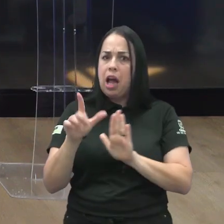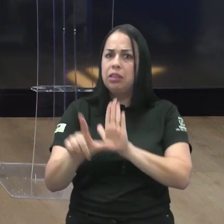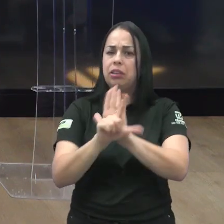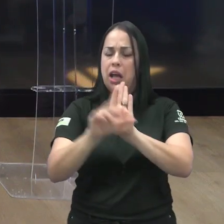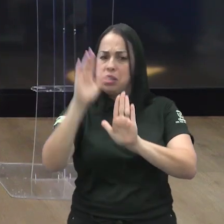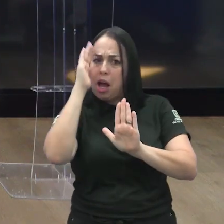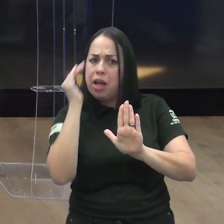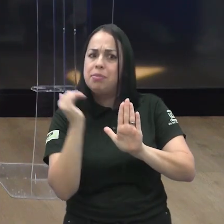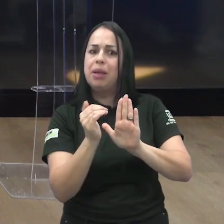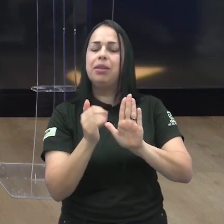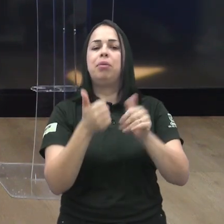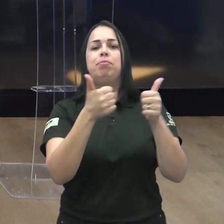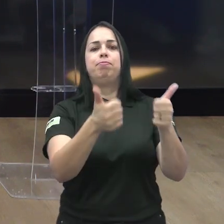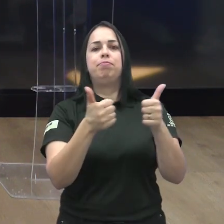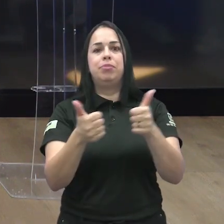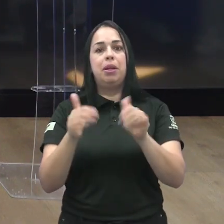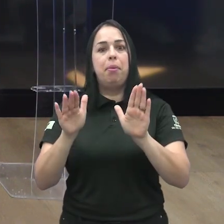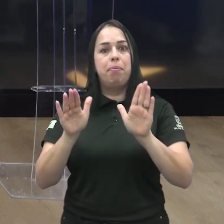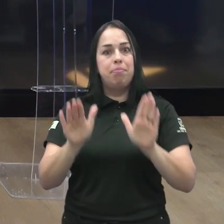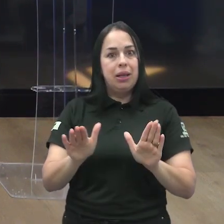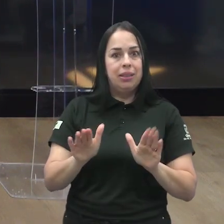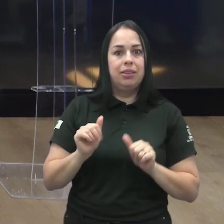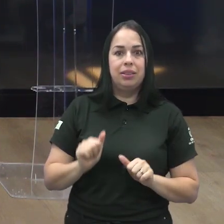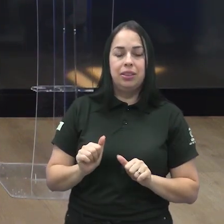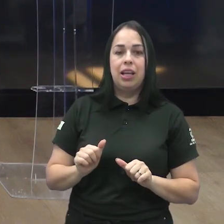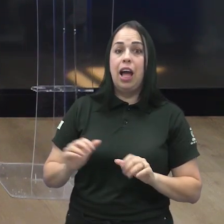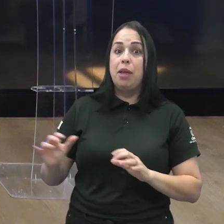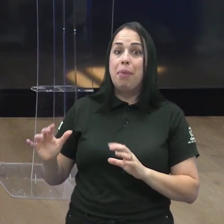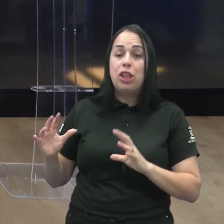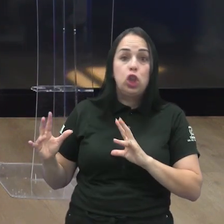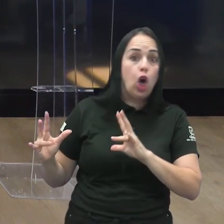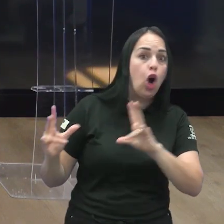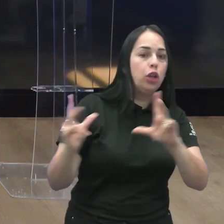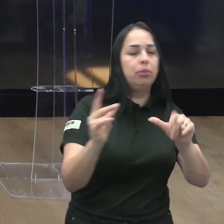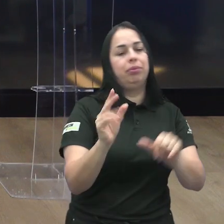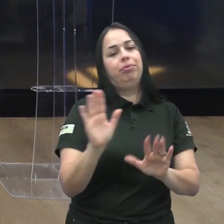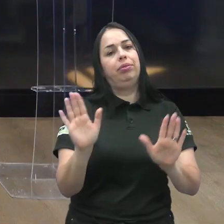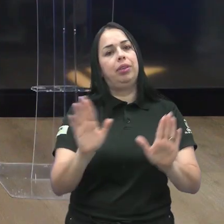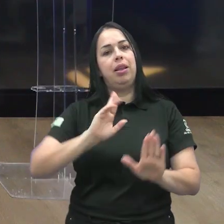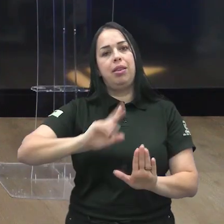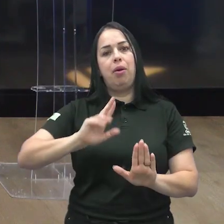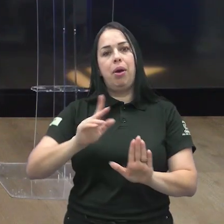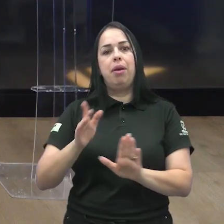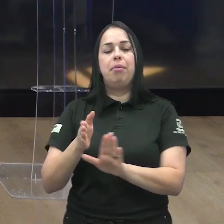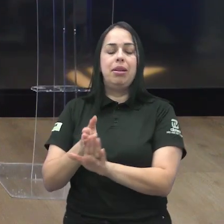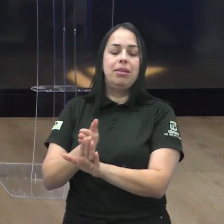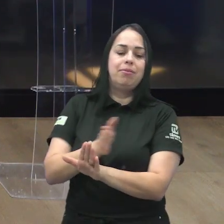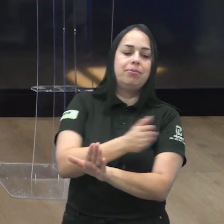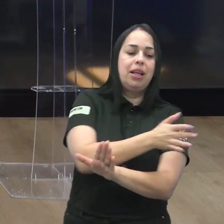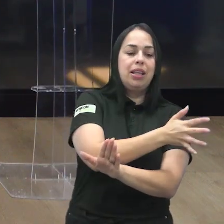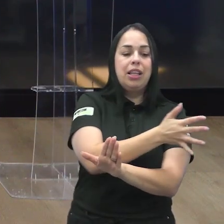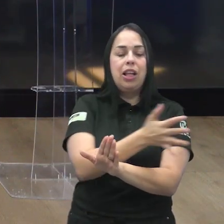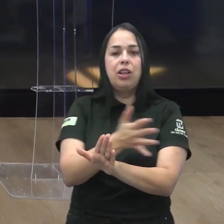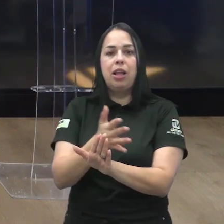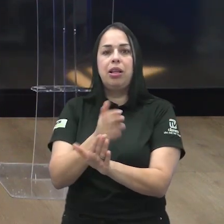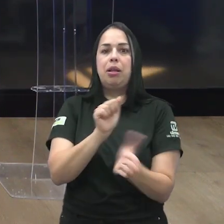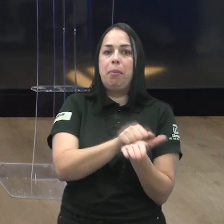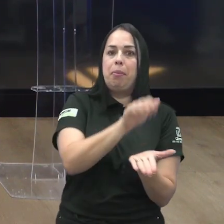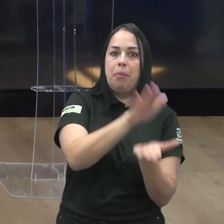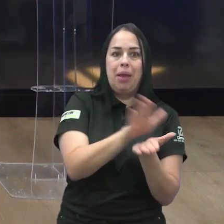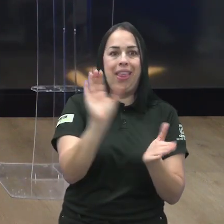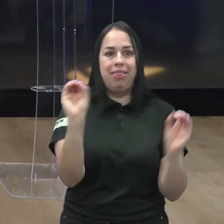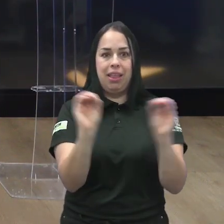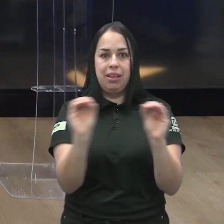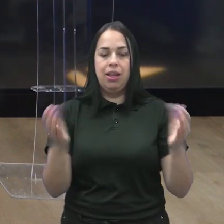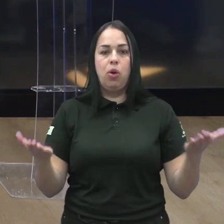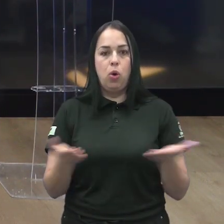quem respeita as leis de trânsito. Porém, o benefício não é universal e exige um histórico limpo, além de atenção